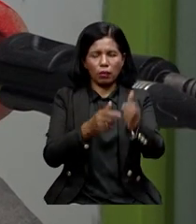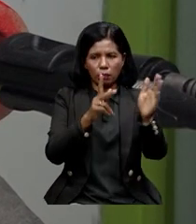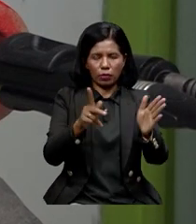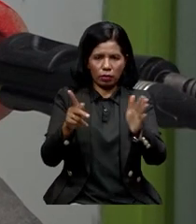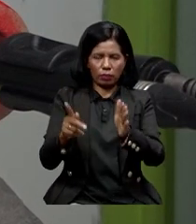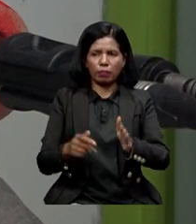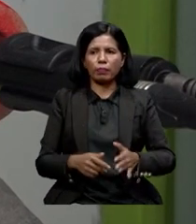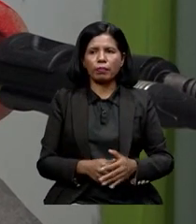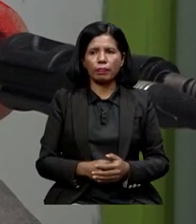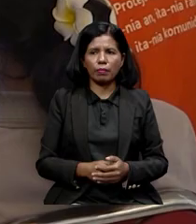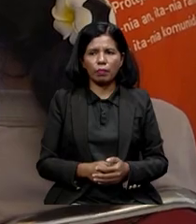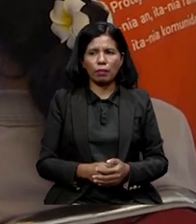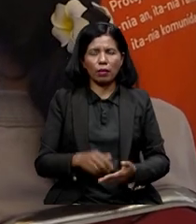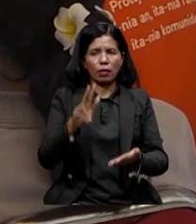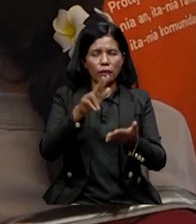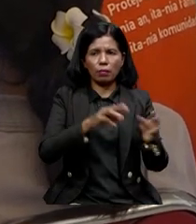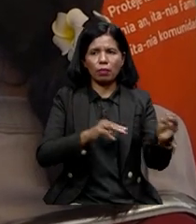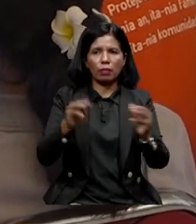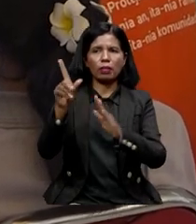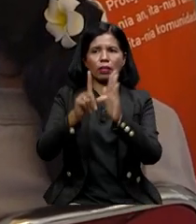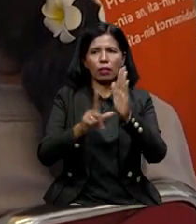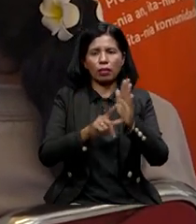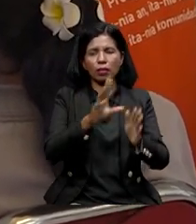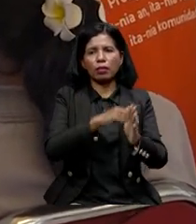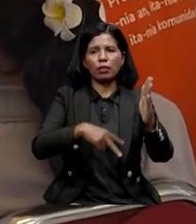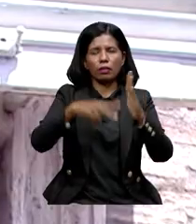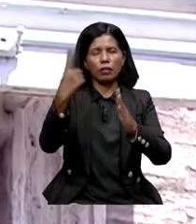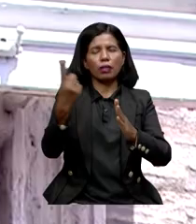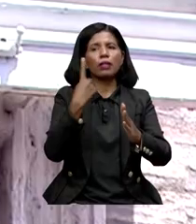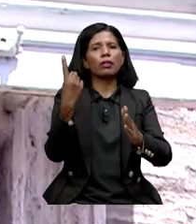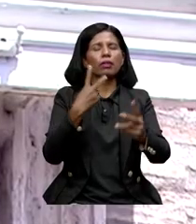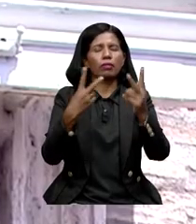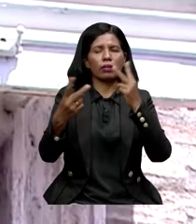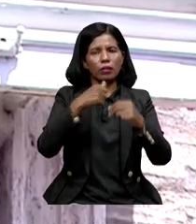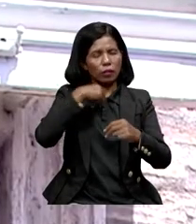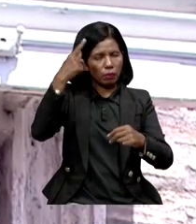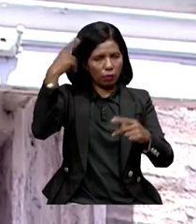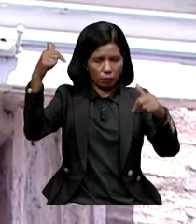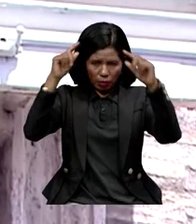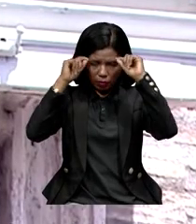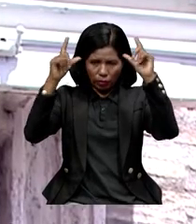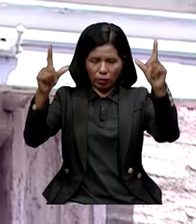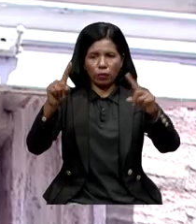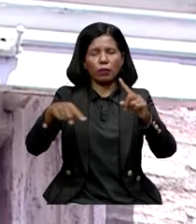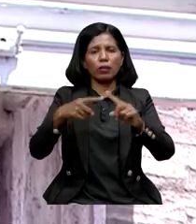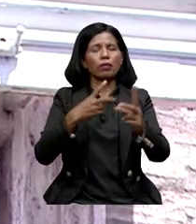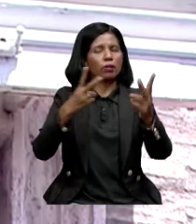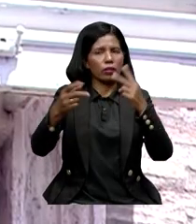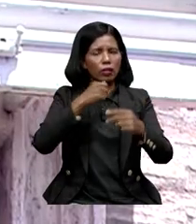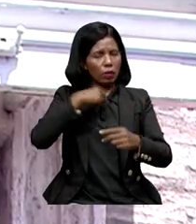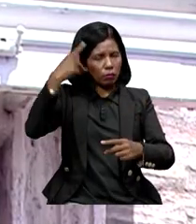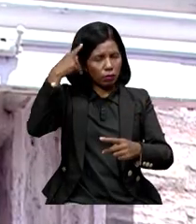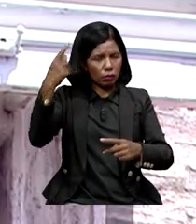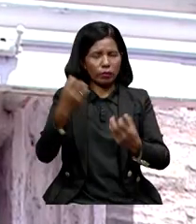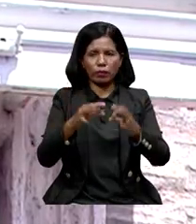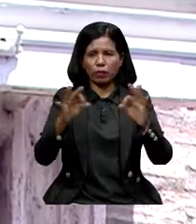linha. Alteração da rua para decreto lei ne se validate e a visita Papa Francisco mai Timor-Leste, o enhira visita Papa Francisco